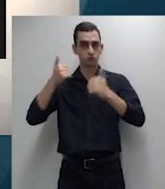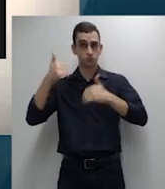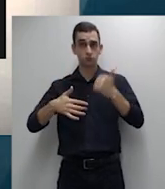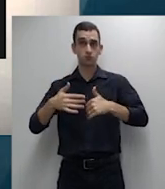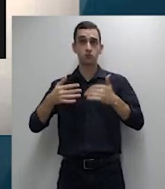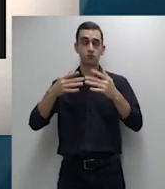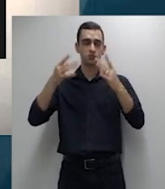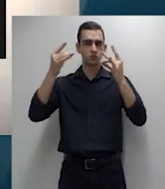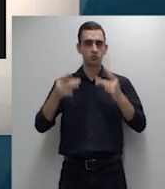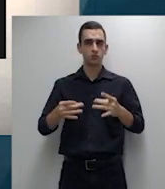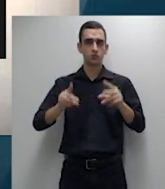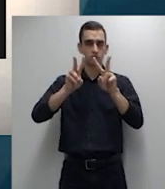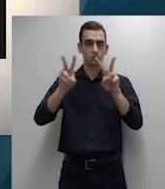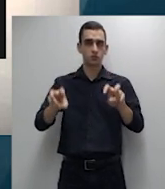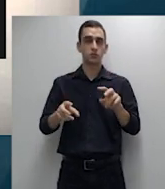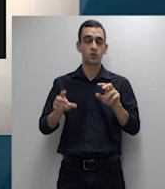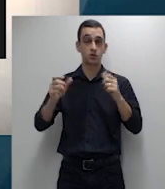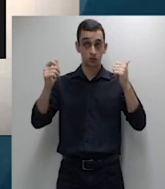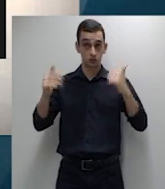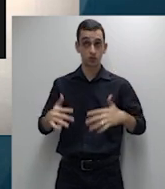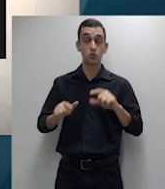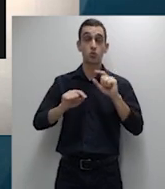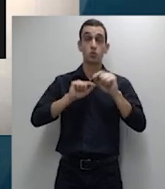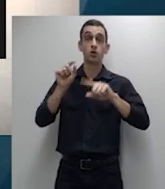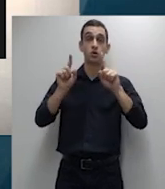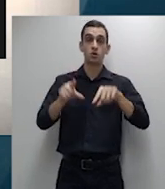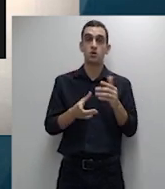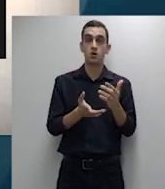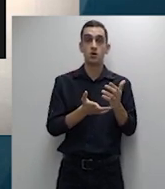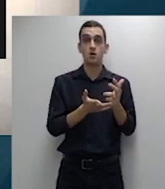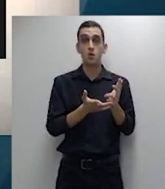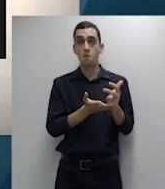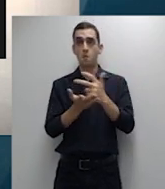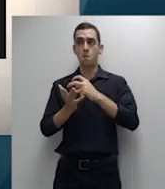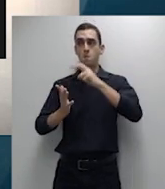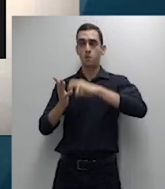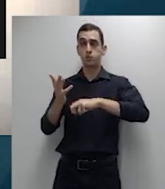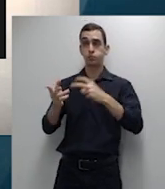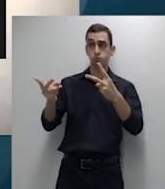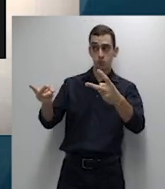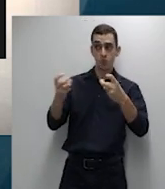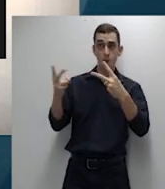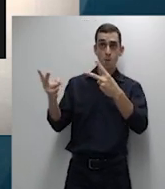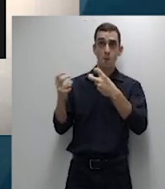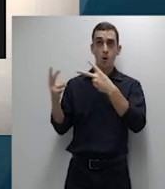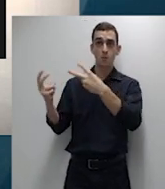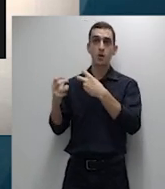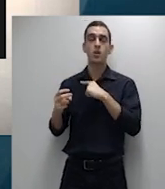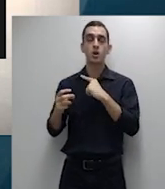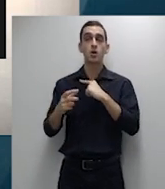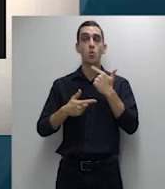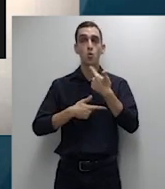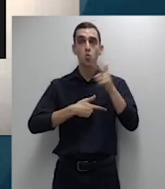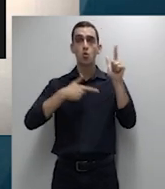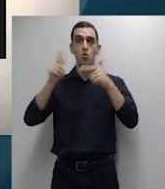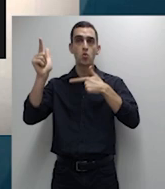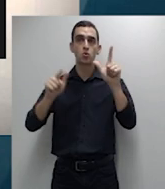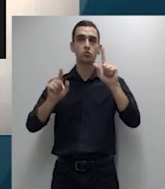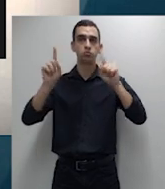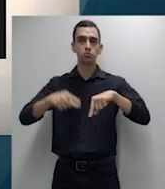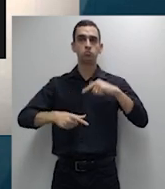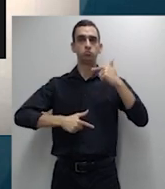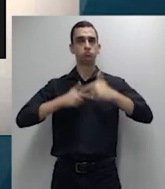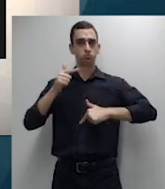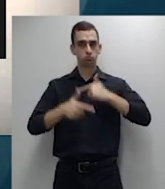disse esse item cobrança pelo uso da faixa de domínio público inclusive por outras concessionárias de serviço